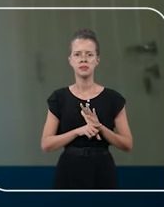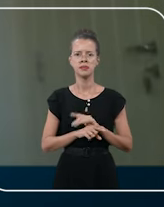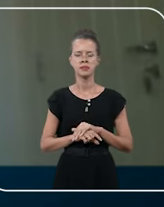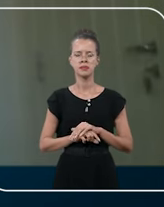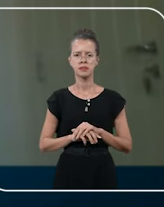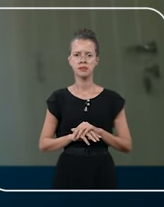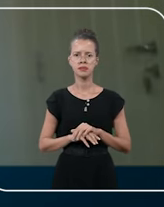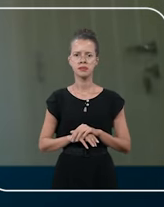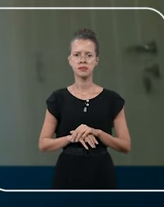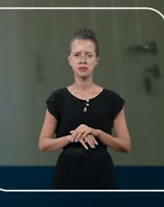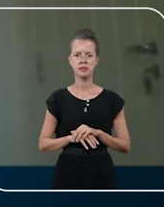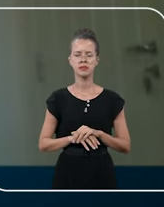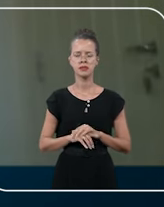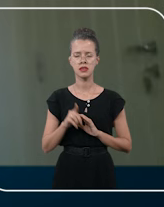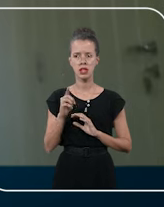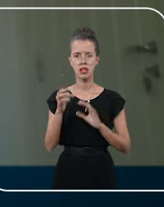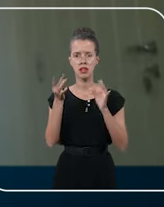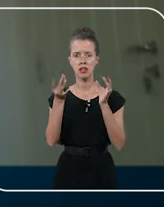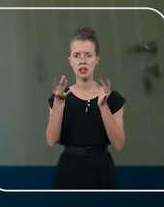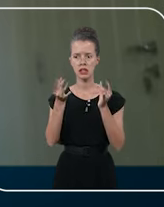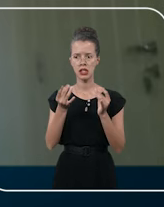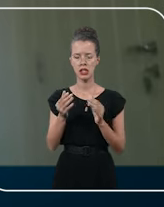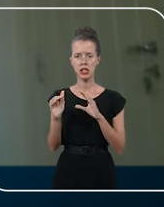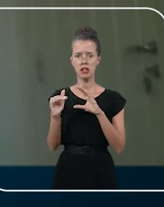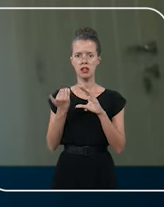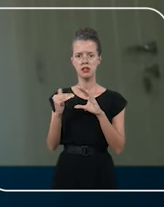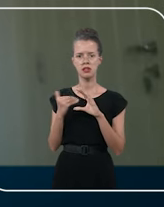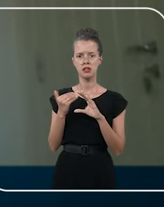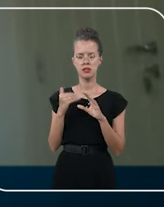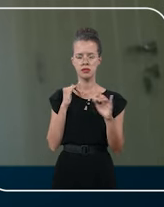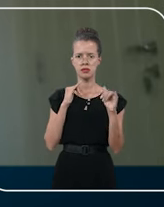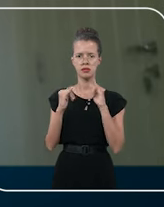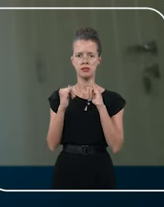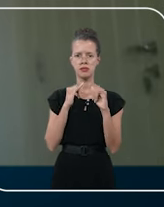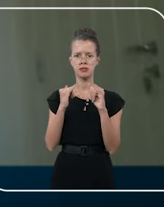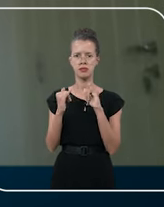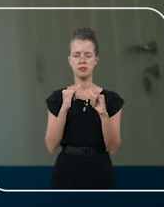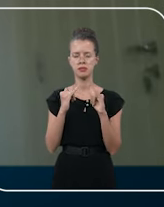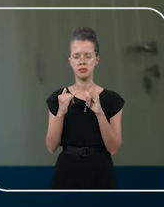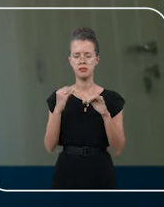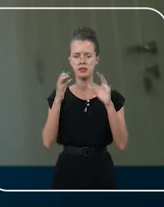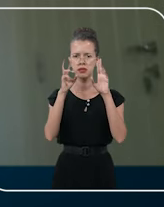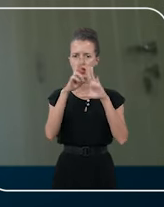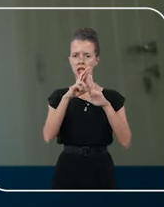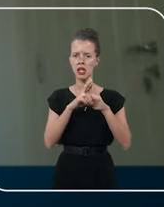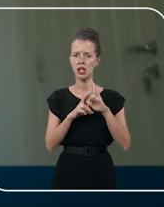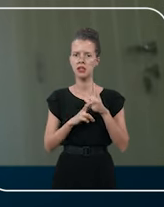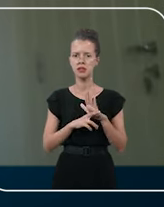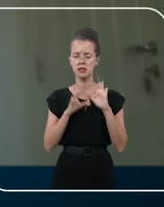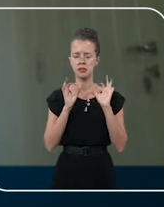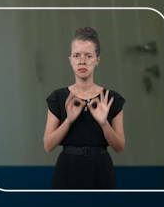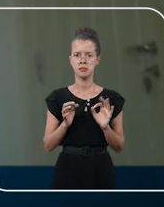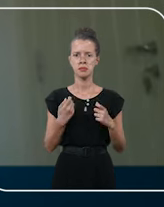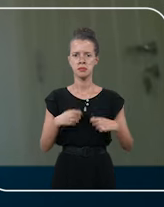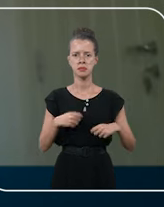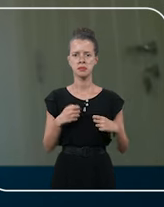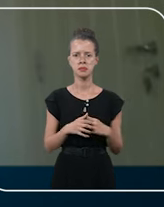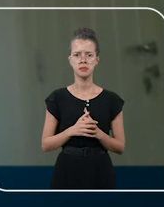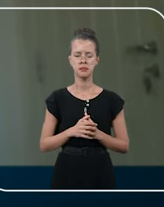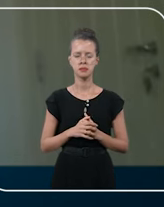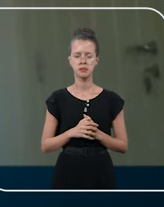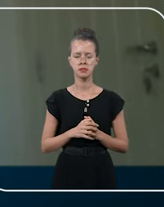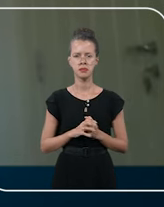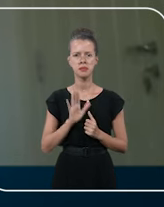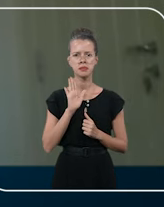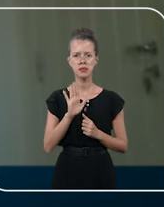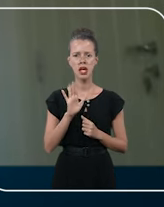fornecer esses dados, né, esse prontuário precisa estar presente. Mas isso não pode se tornar um